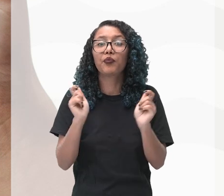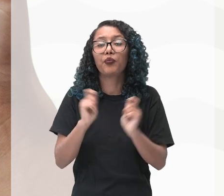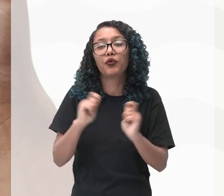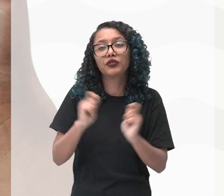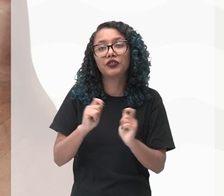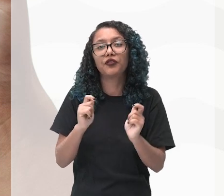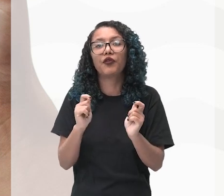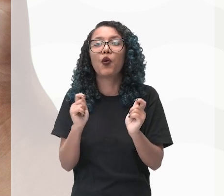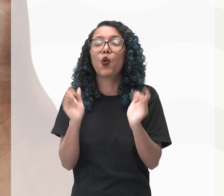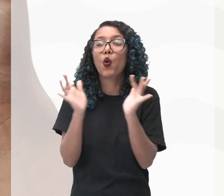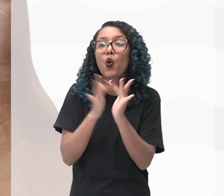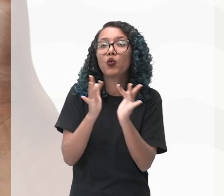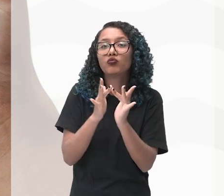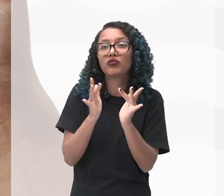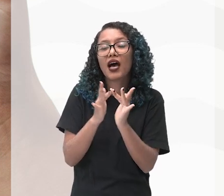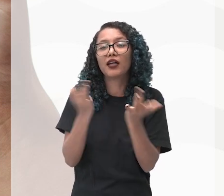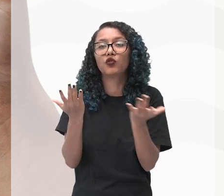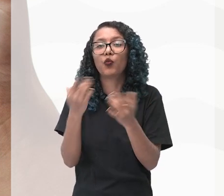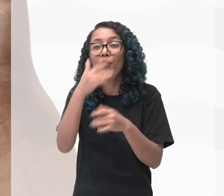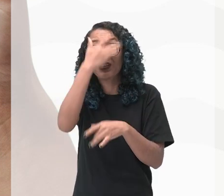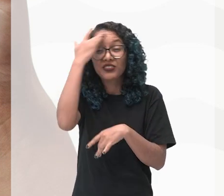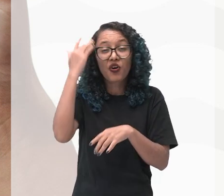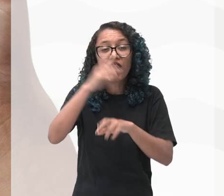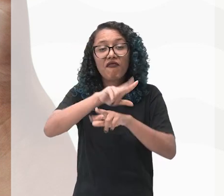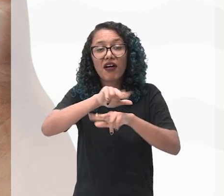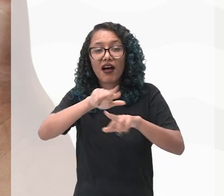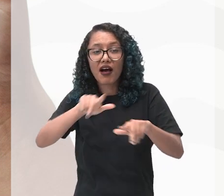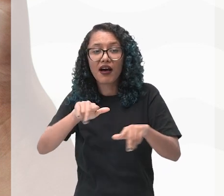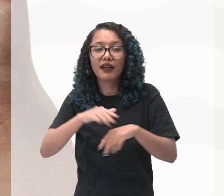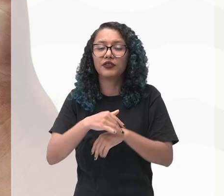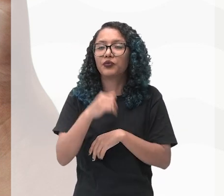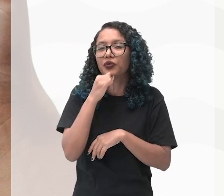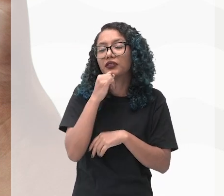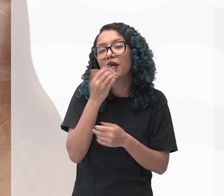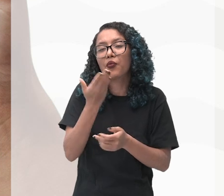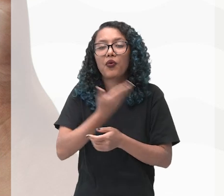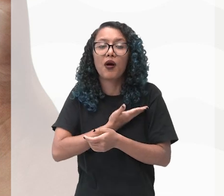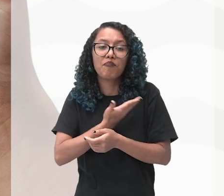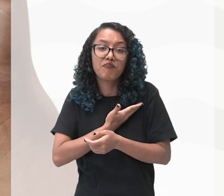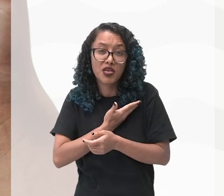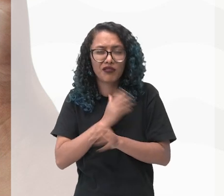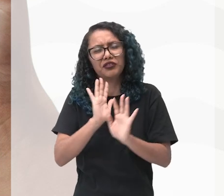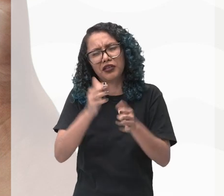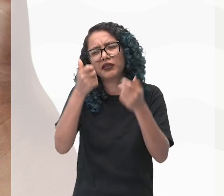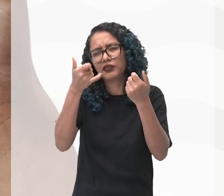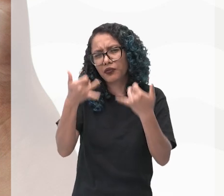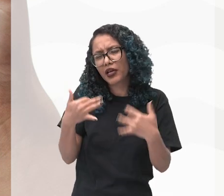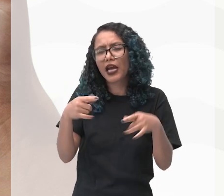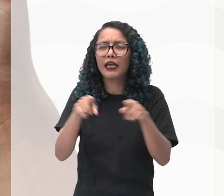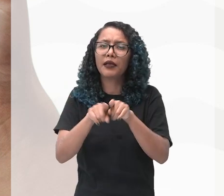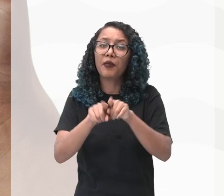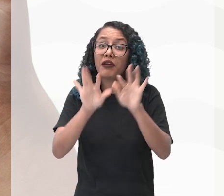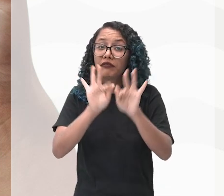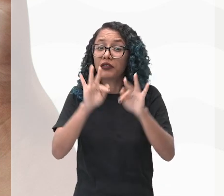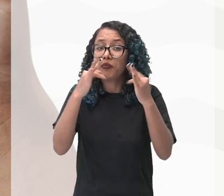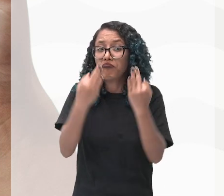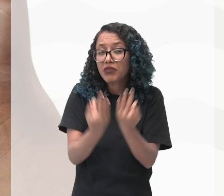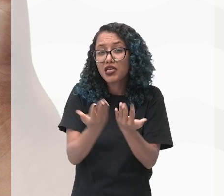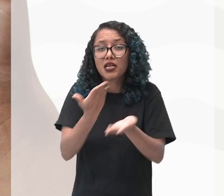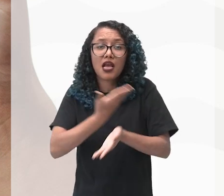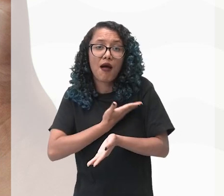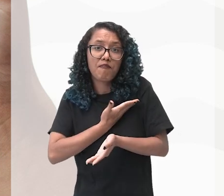com um público diversificado, que podem incluir aí os amigos que a gente comentou, a